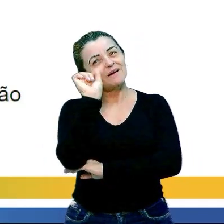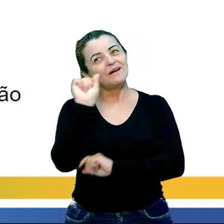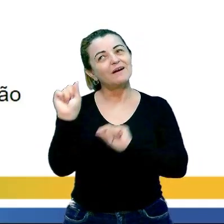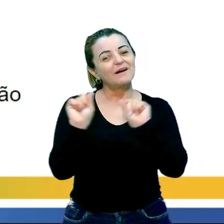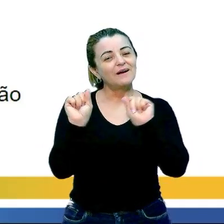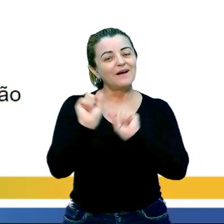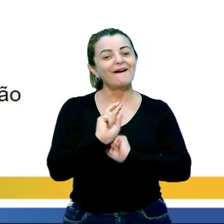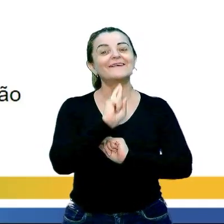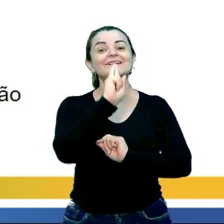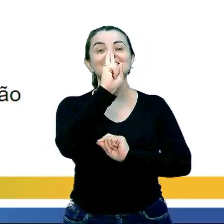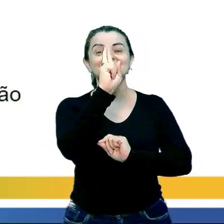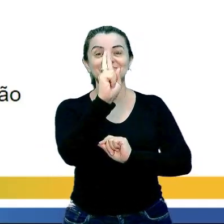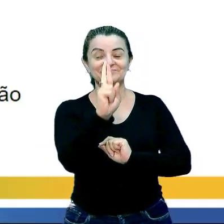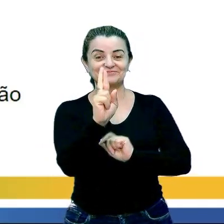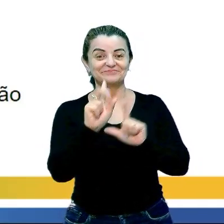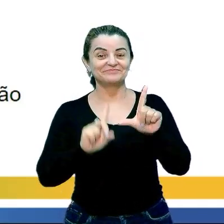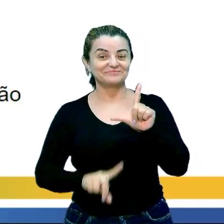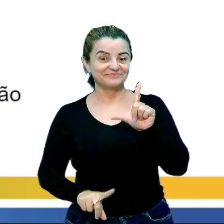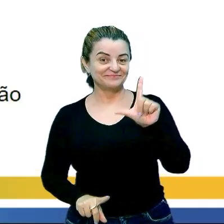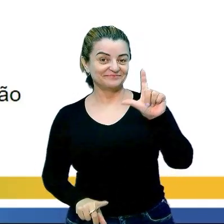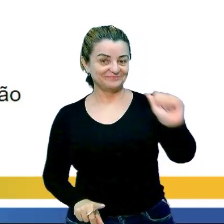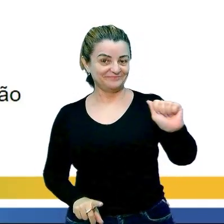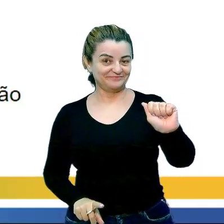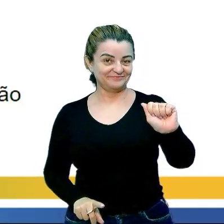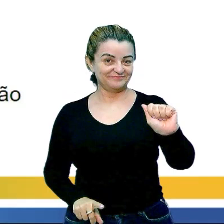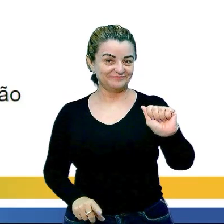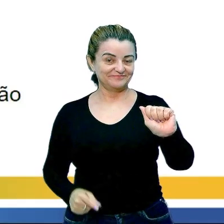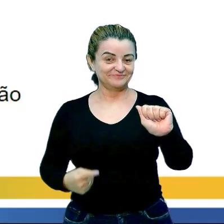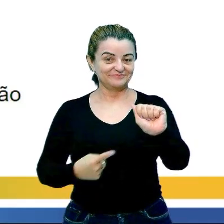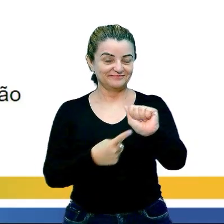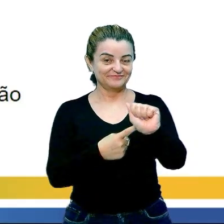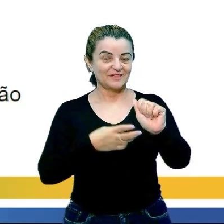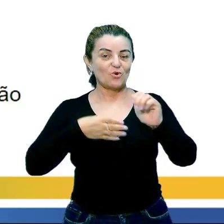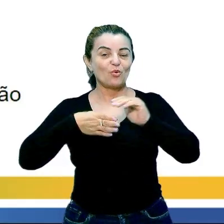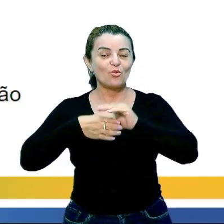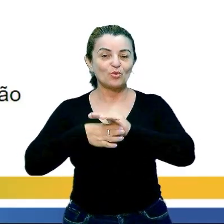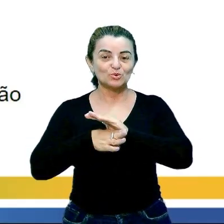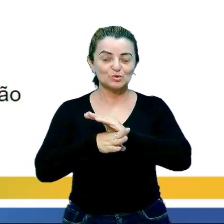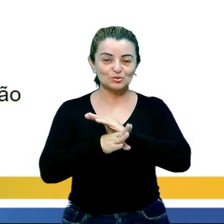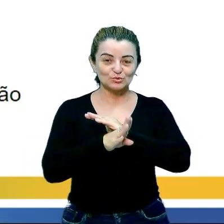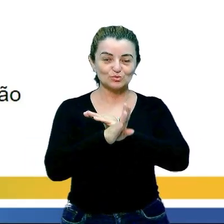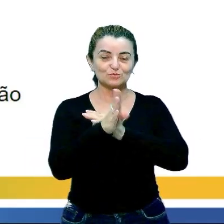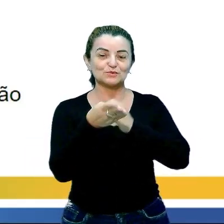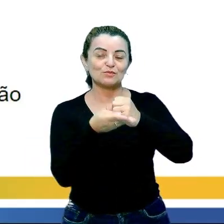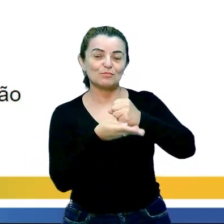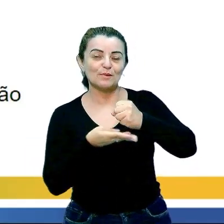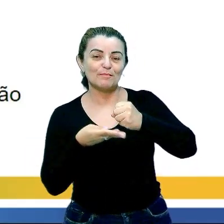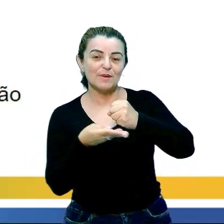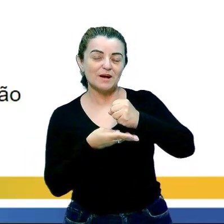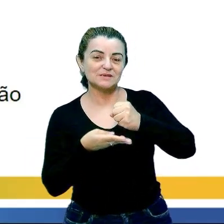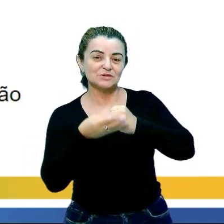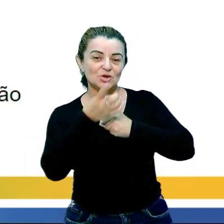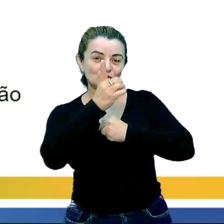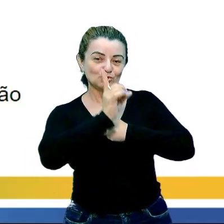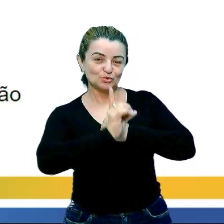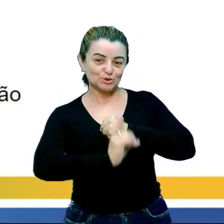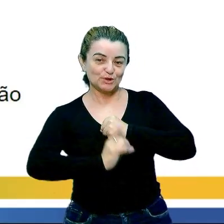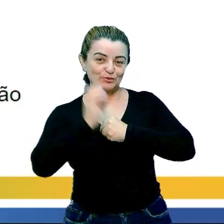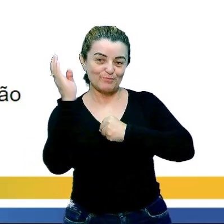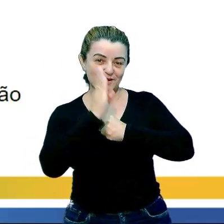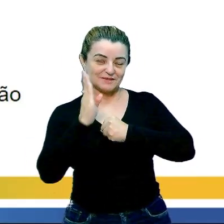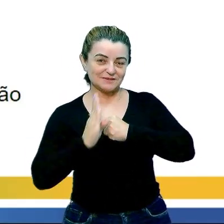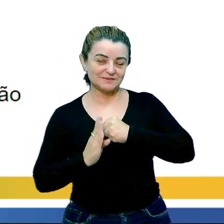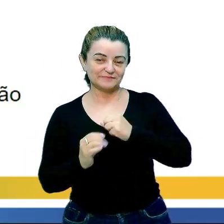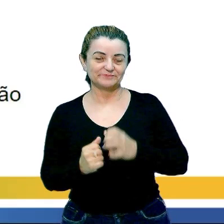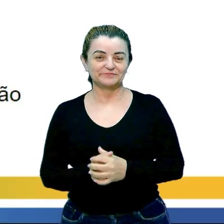vocês responderam a letra A. O costume como uma das bases do direito brasileiro,